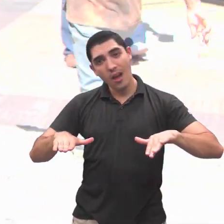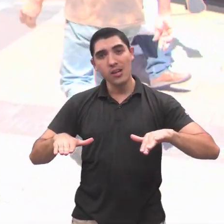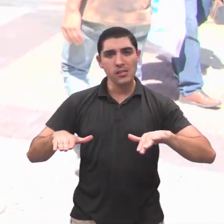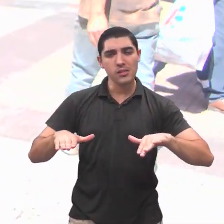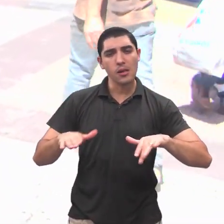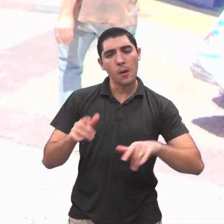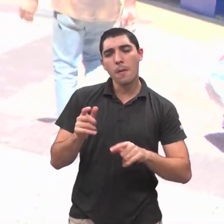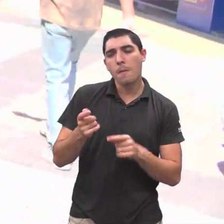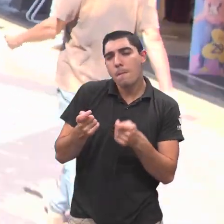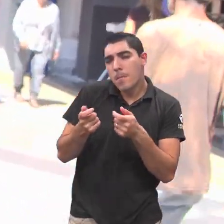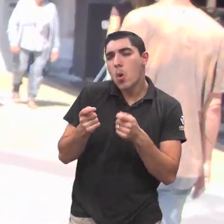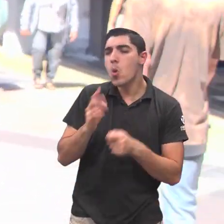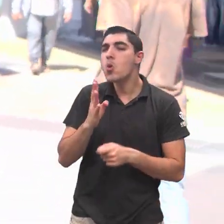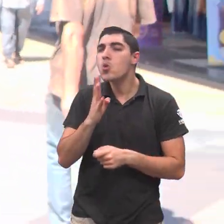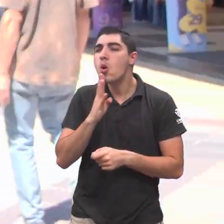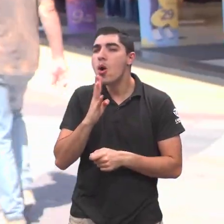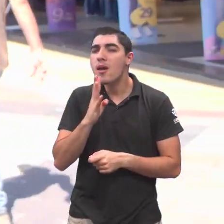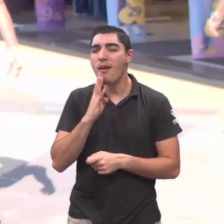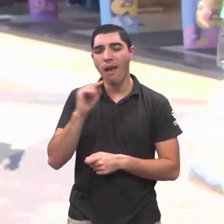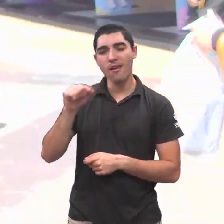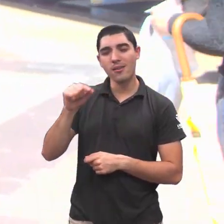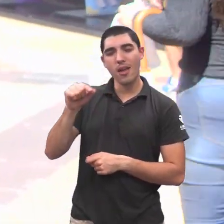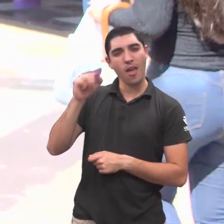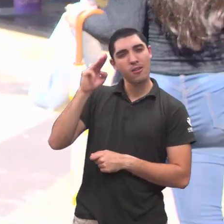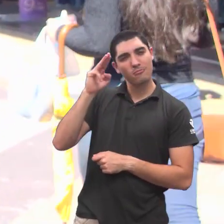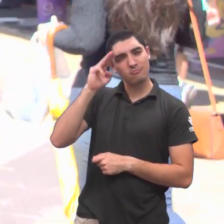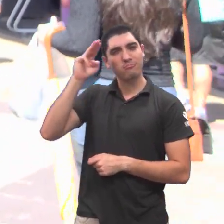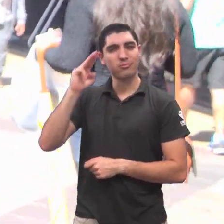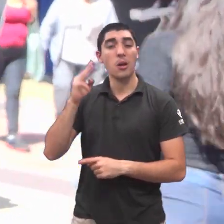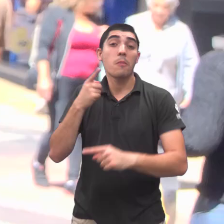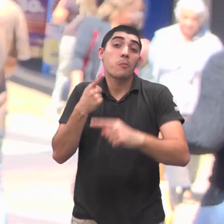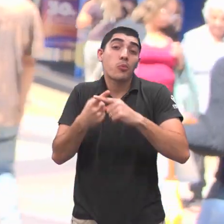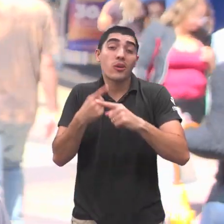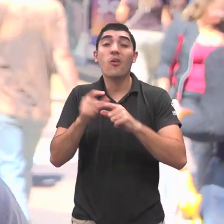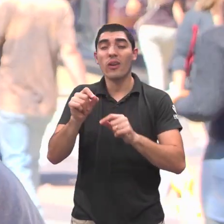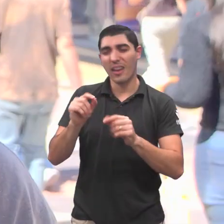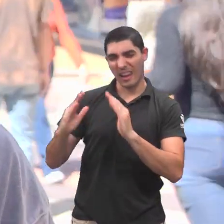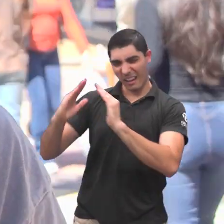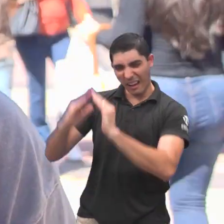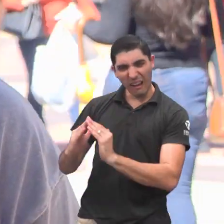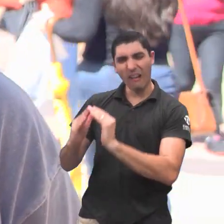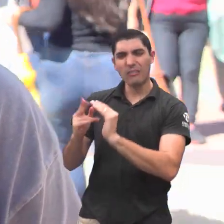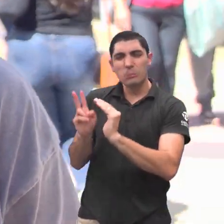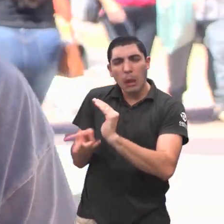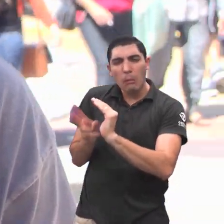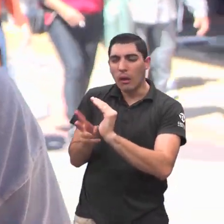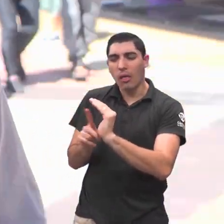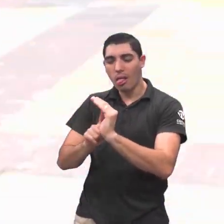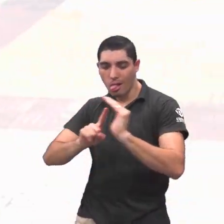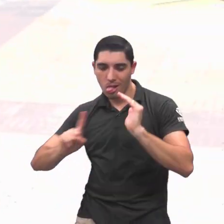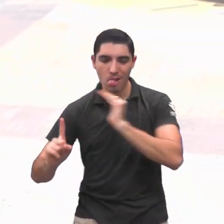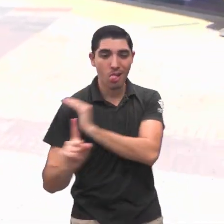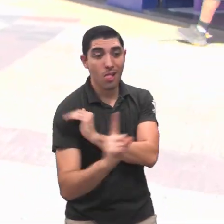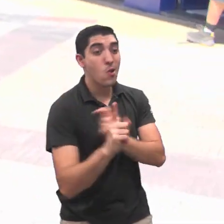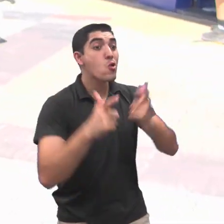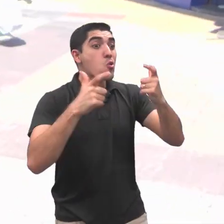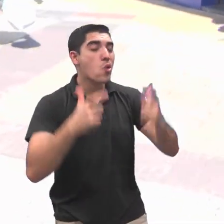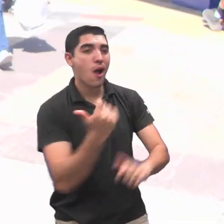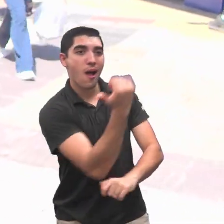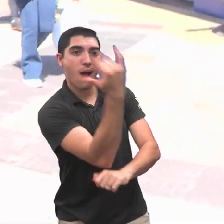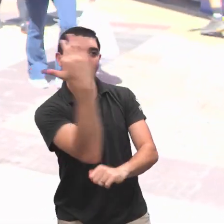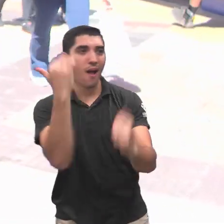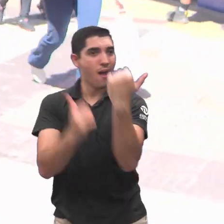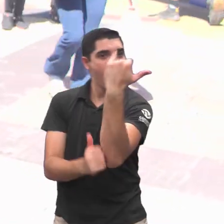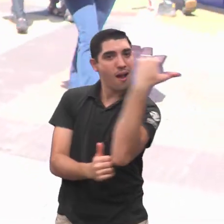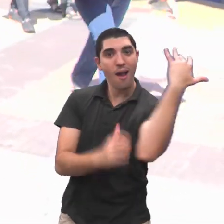as crianças, talvez assim, ó, pelo menos um pouquinho, elas estão a fim de sair de dentro de casa e ir mais para um ambiente aberto e